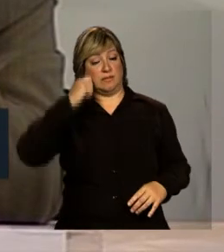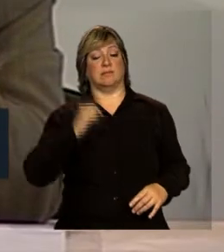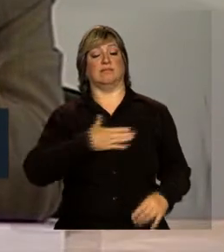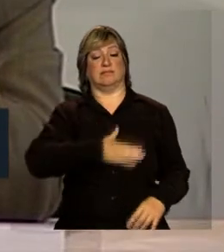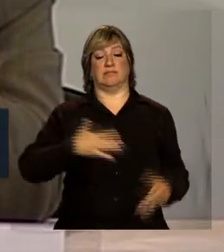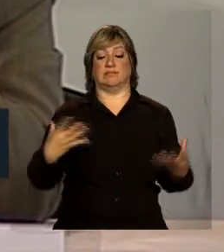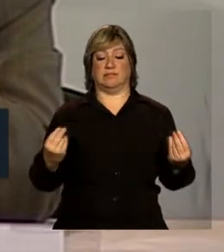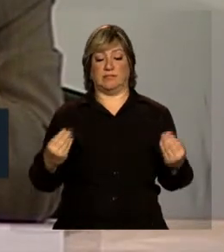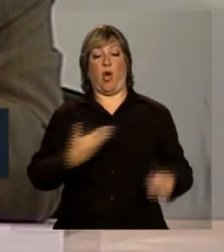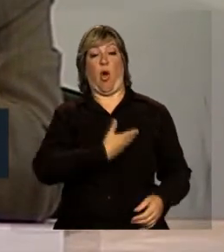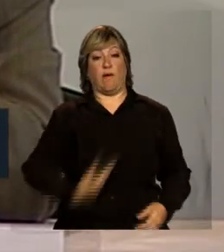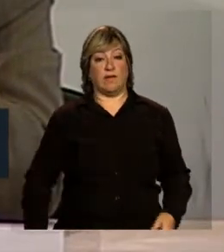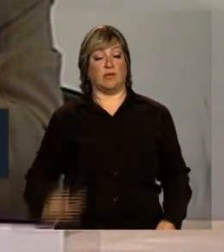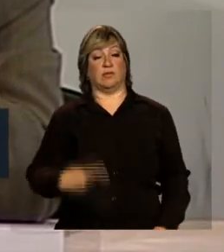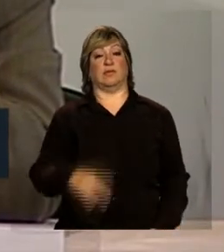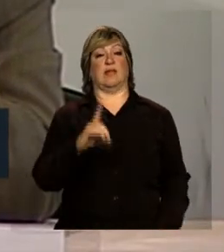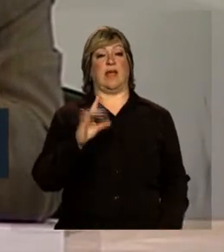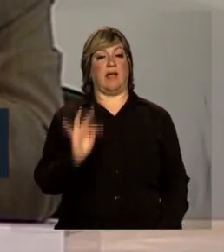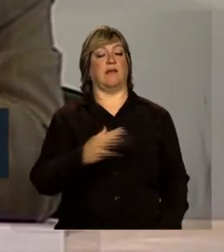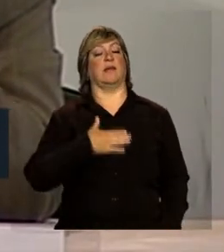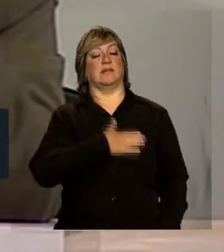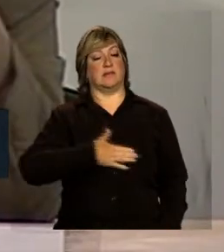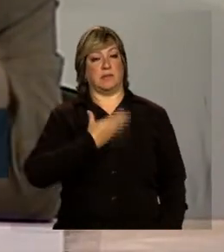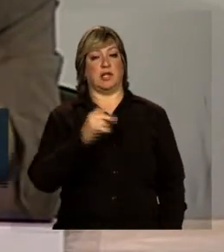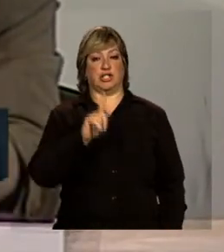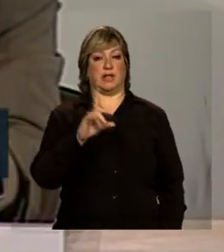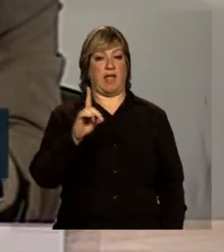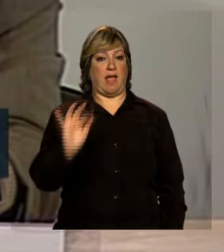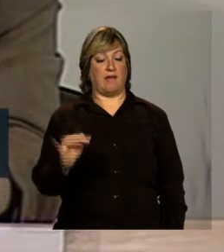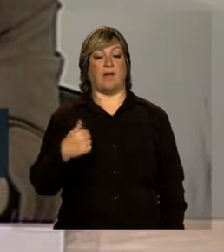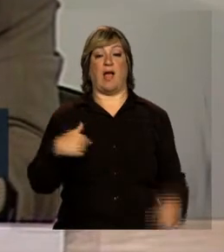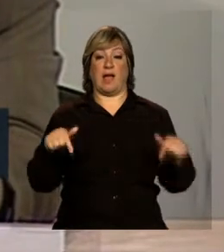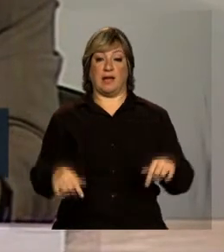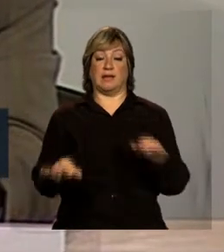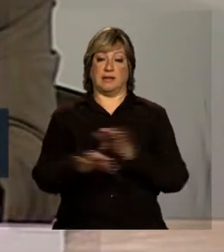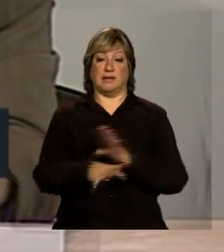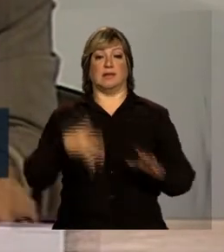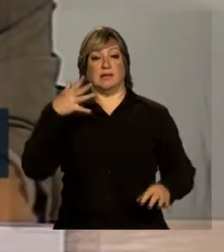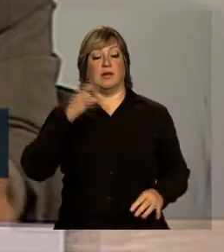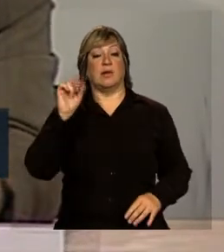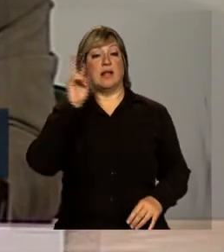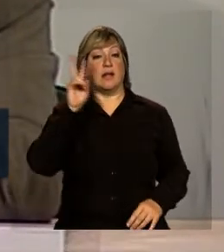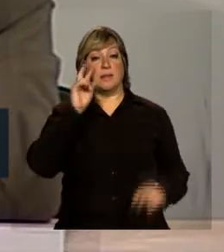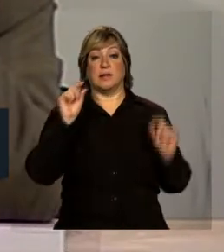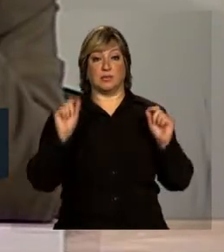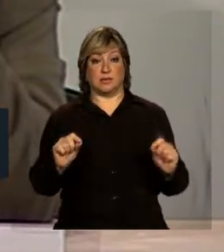para nós, do governo do Distrito Federal. E aqui eu concluo lembrando